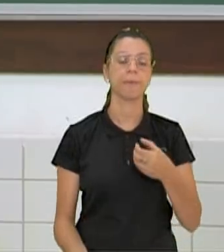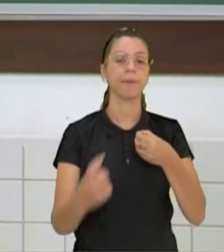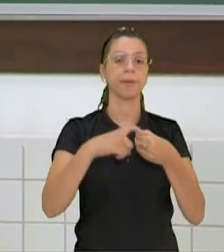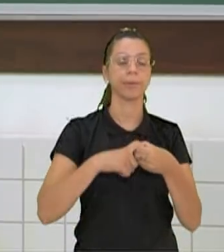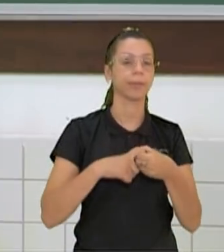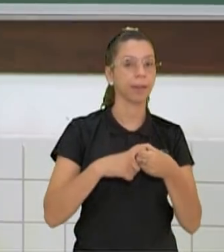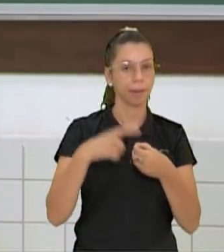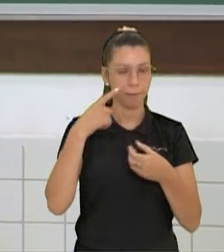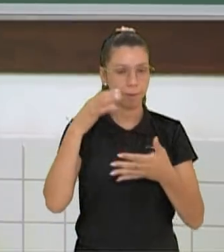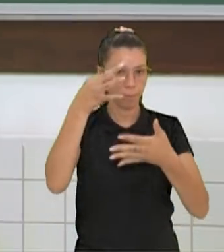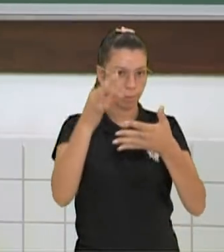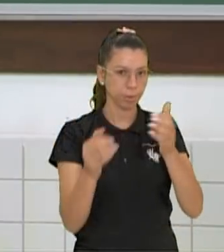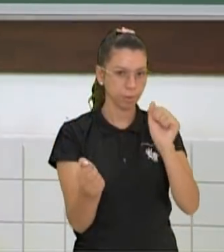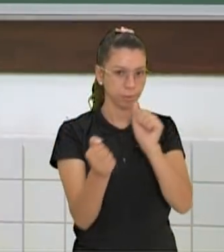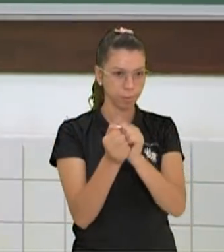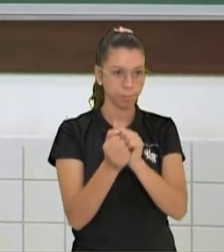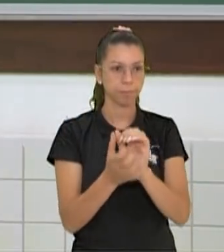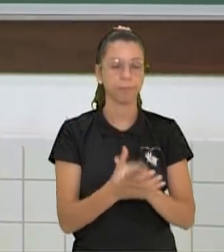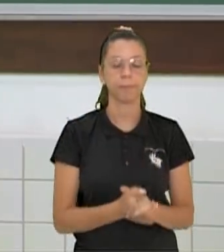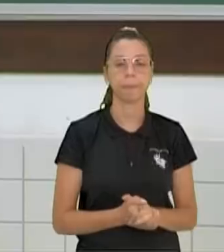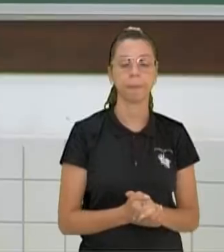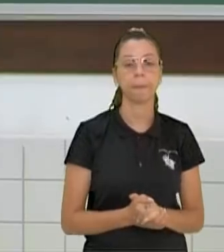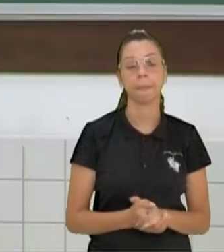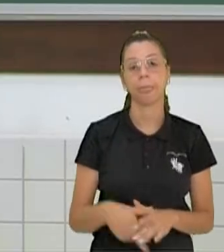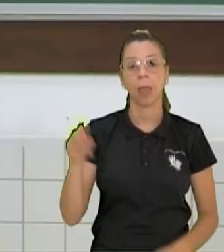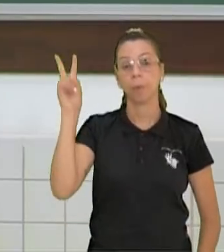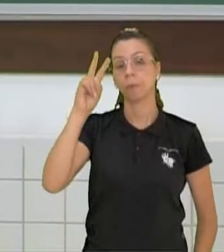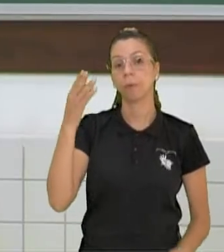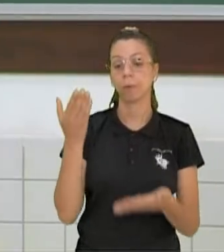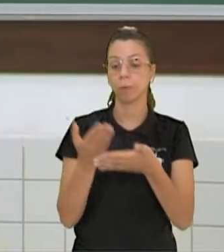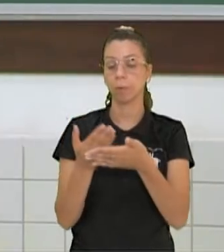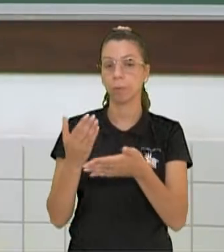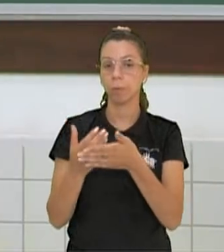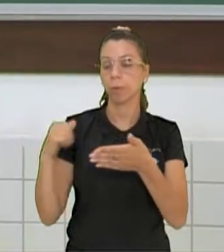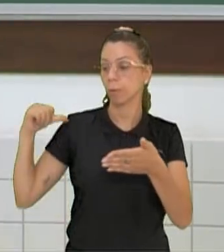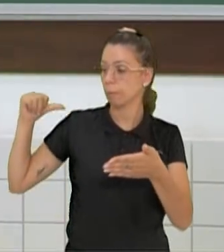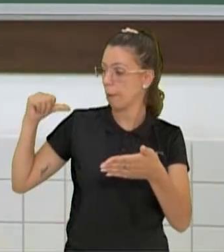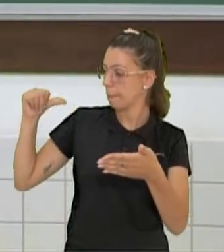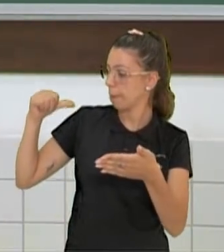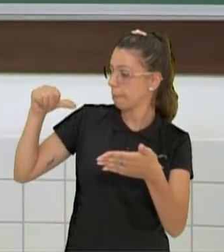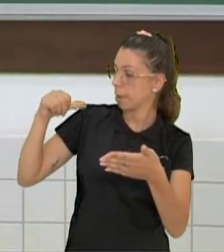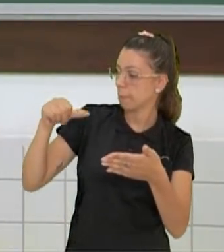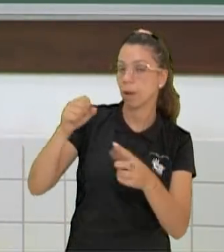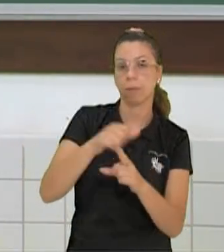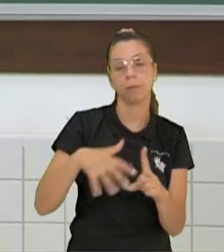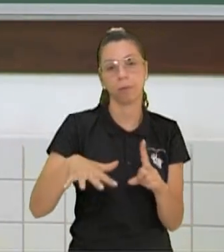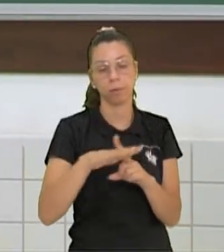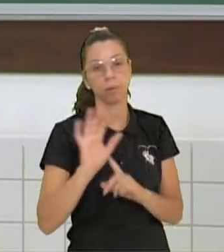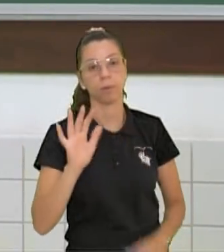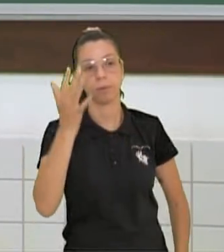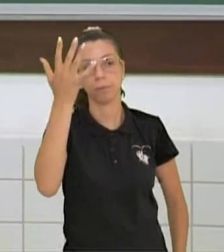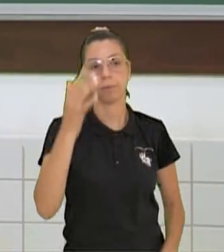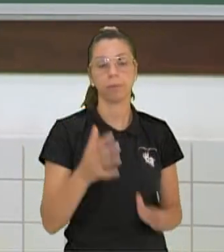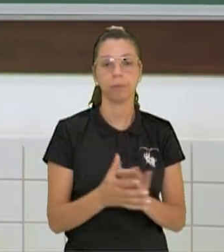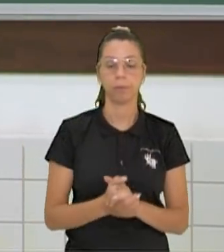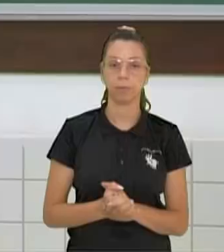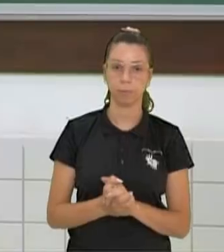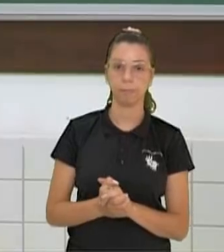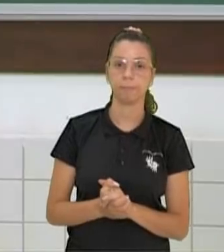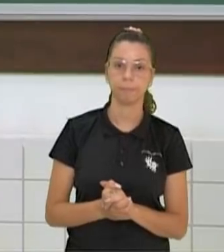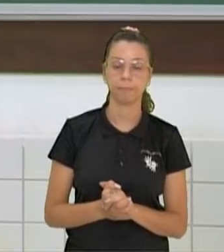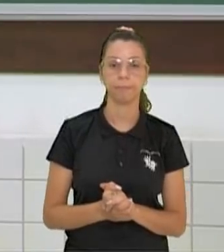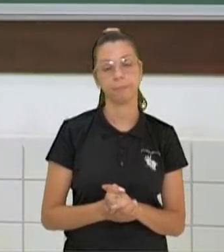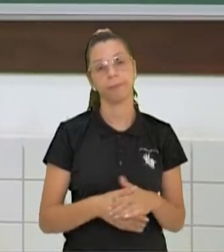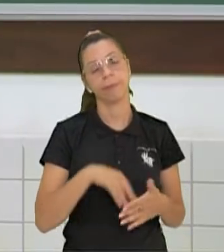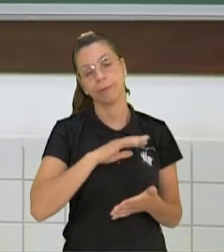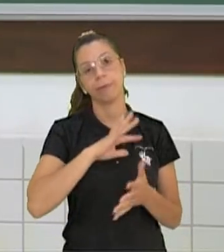Voltei. Vamos corrigir juntos essa? A história estuda o processo de mudanças ocorridas na sociedade. Nas sociedades,